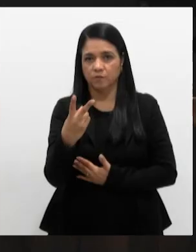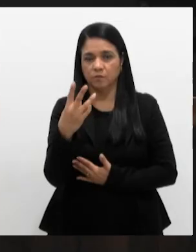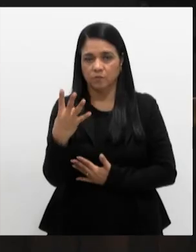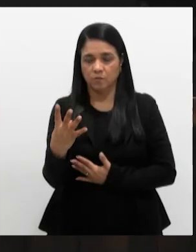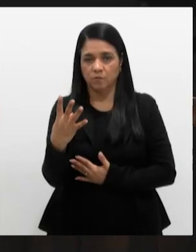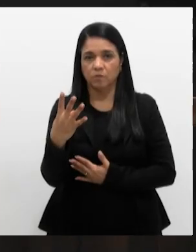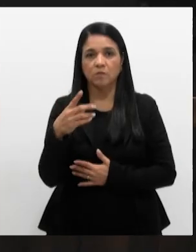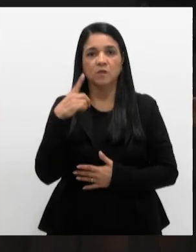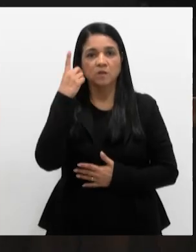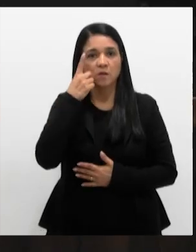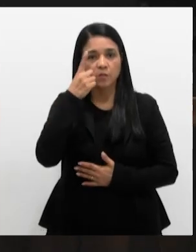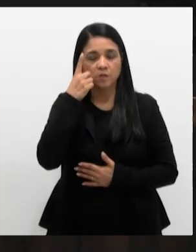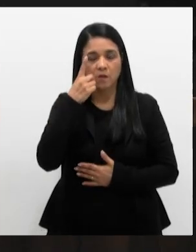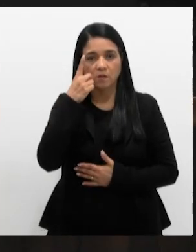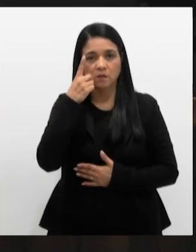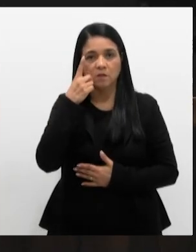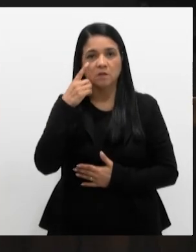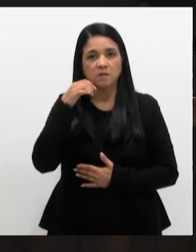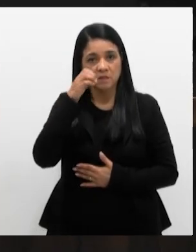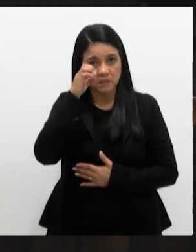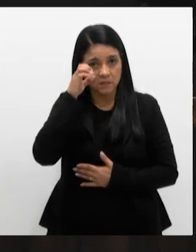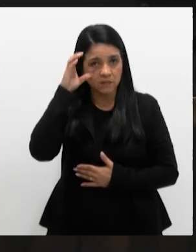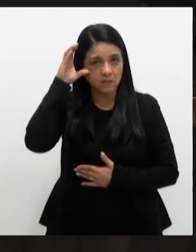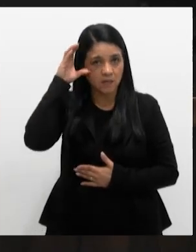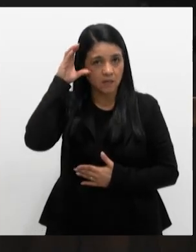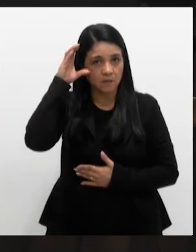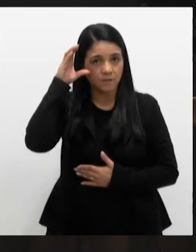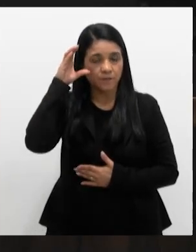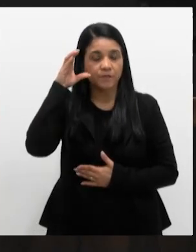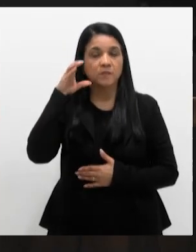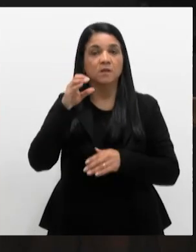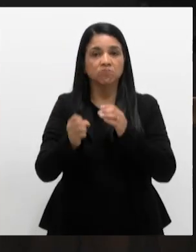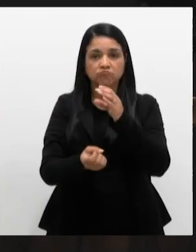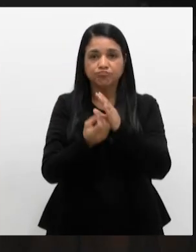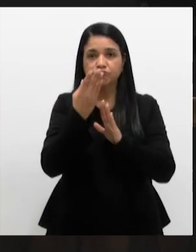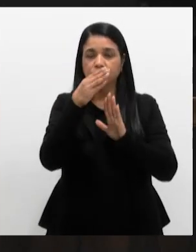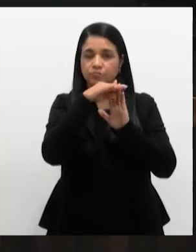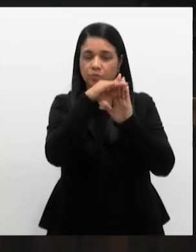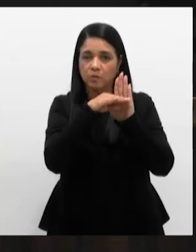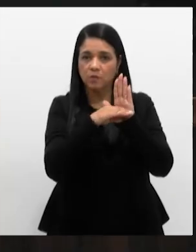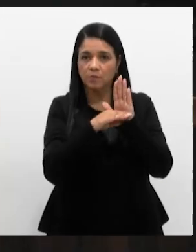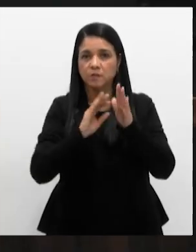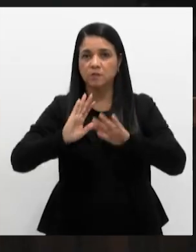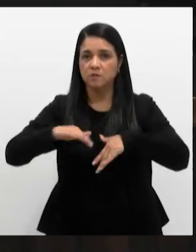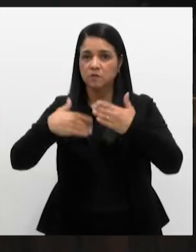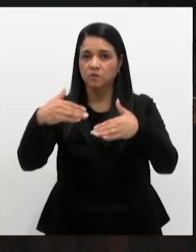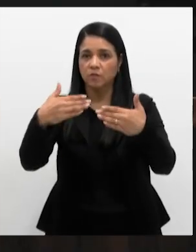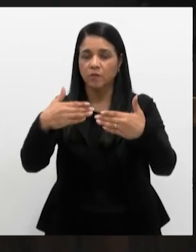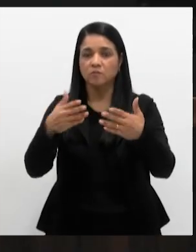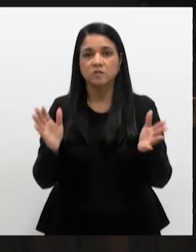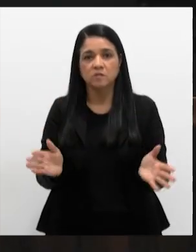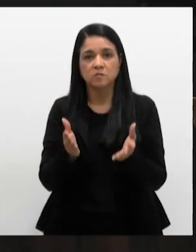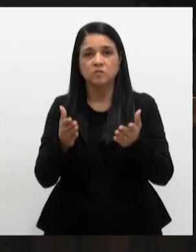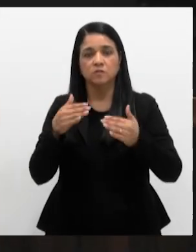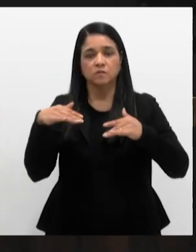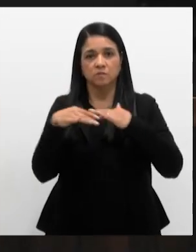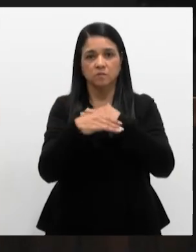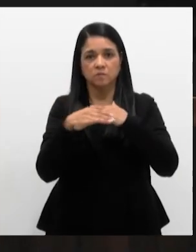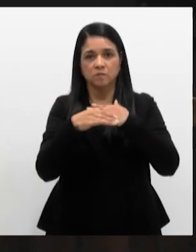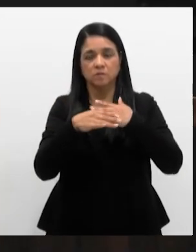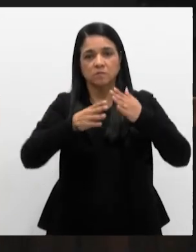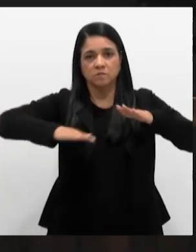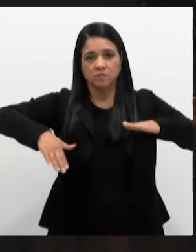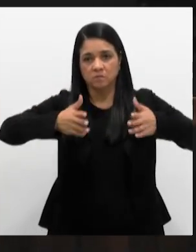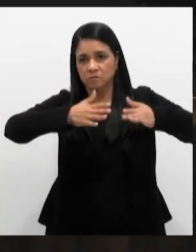24, de autoria da deputada Célia Jordão, que cria o programa de desenvolvimento e incentivo às cidades litorâneas